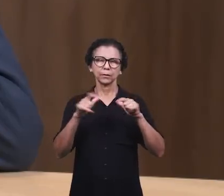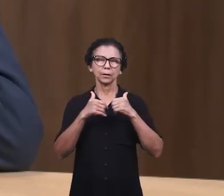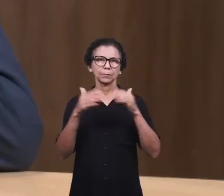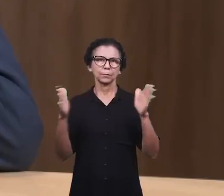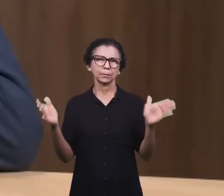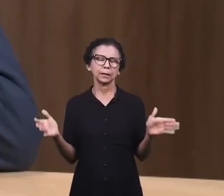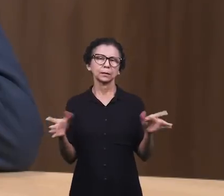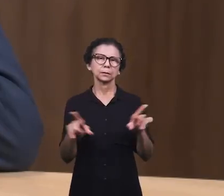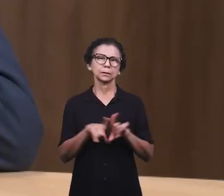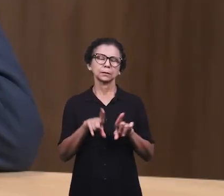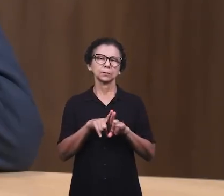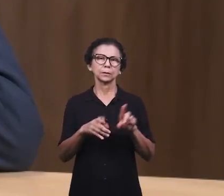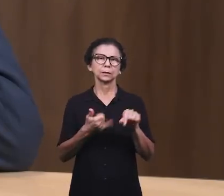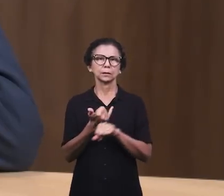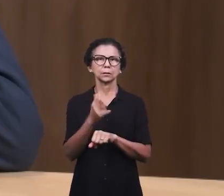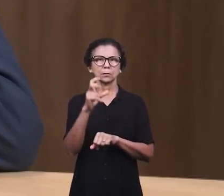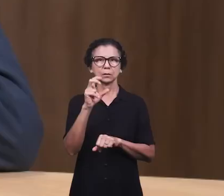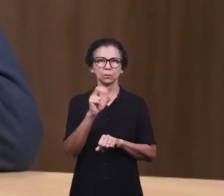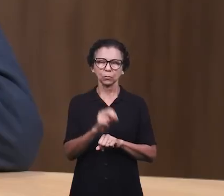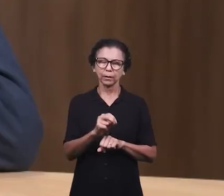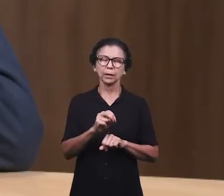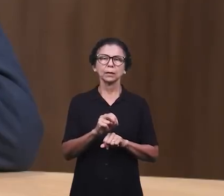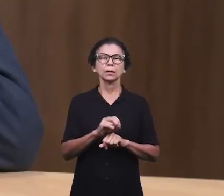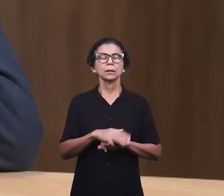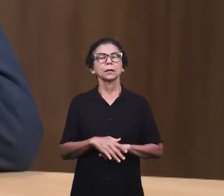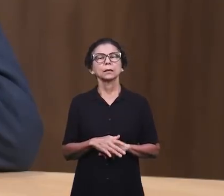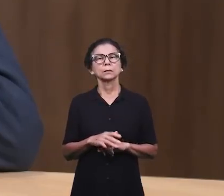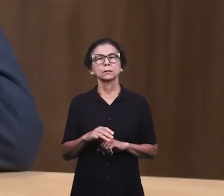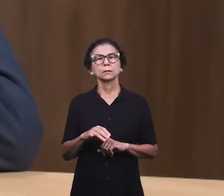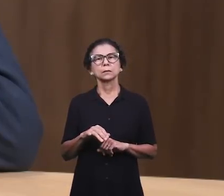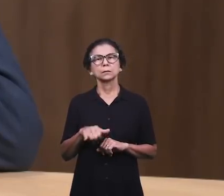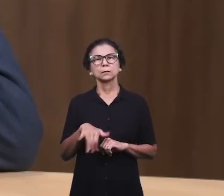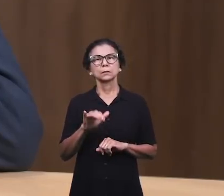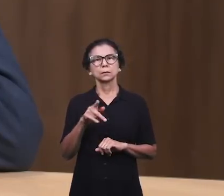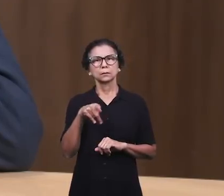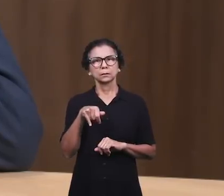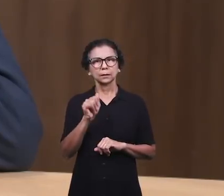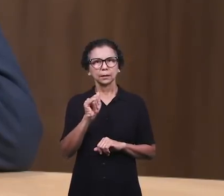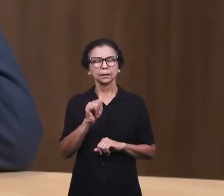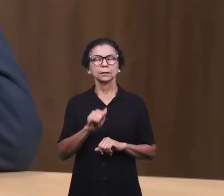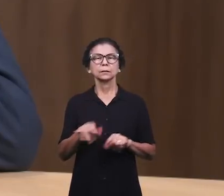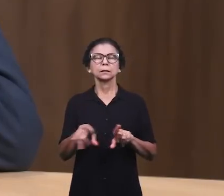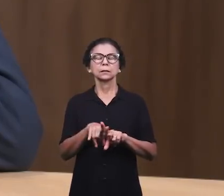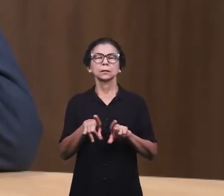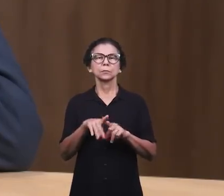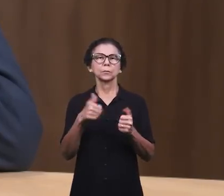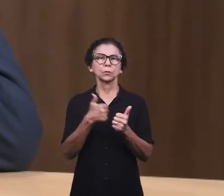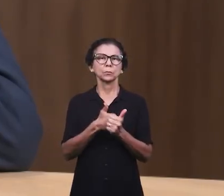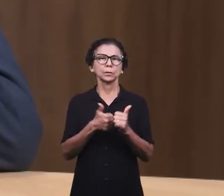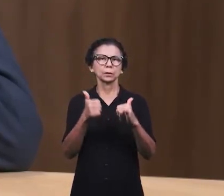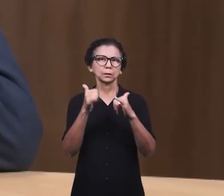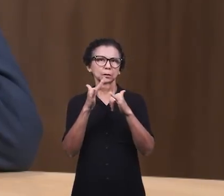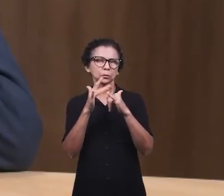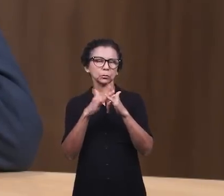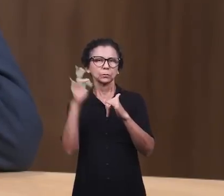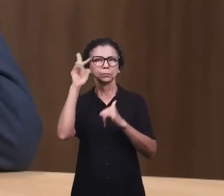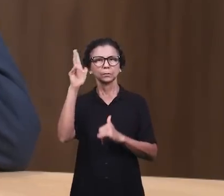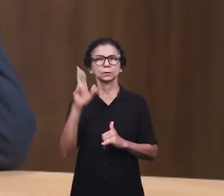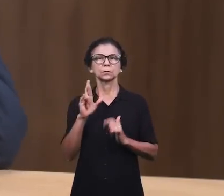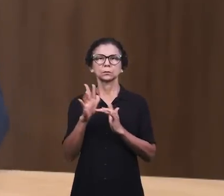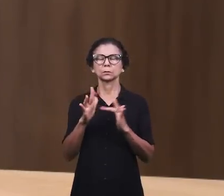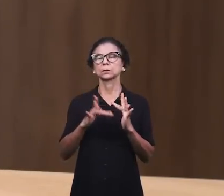também, 50 no canal da Sky, aqueles que nos acompanham pelo YouTube, a todos a paz do Senhor.